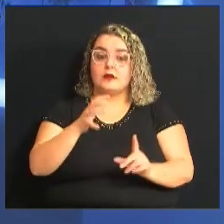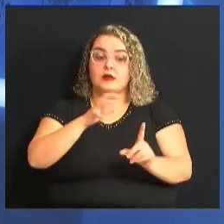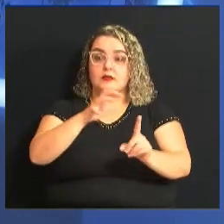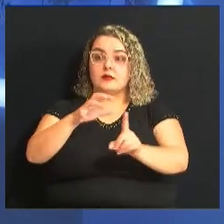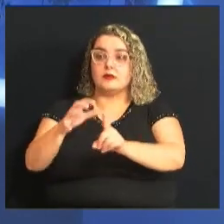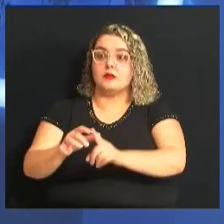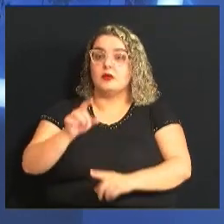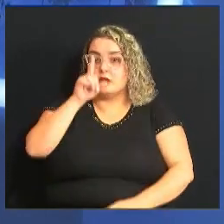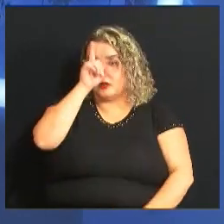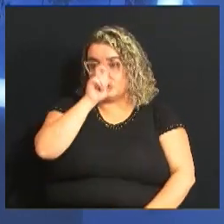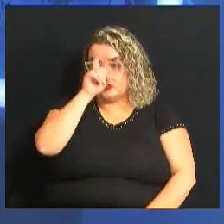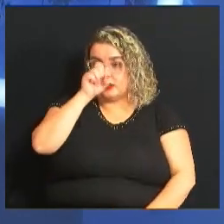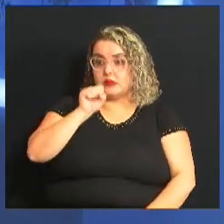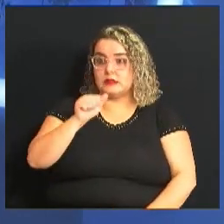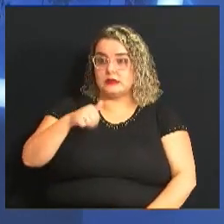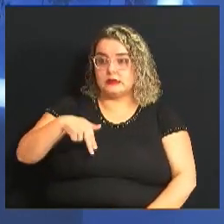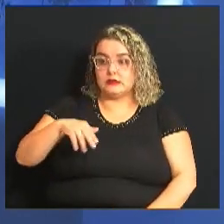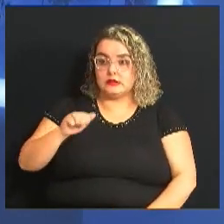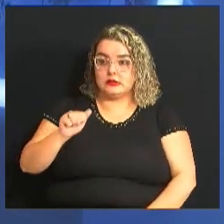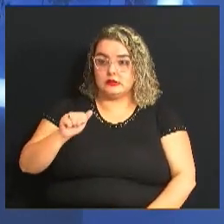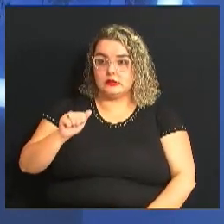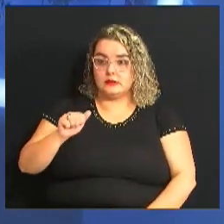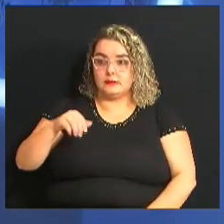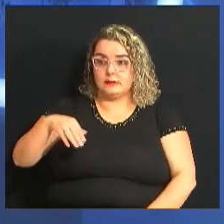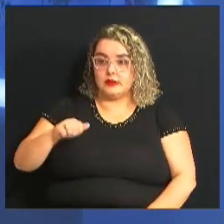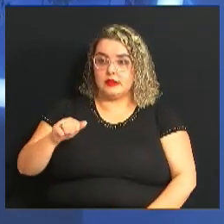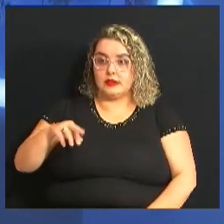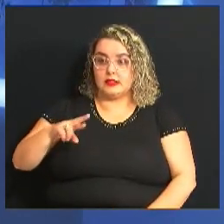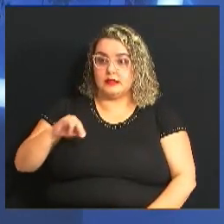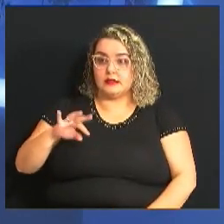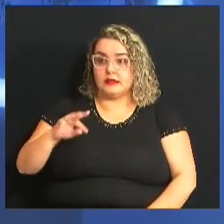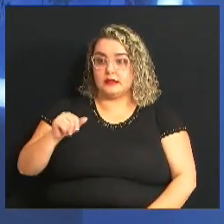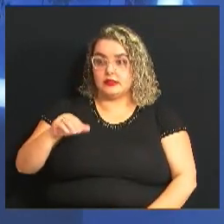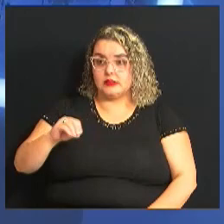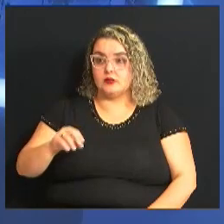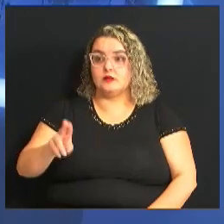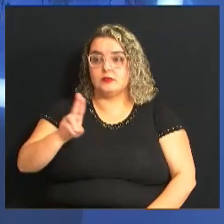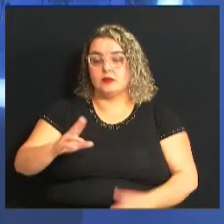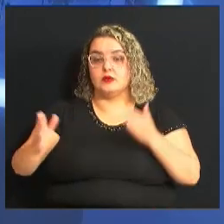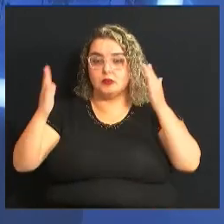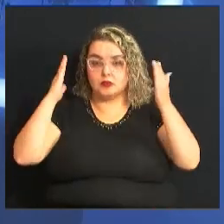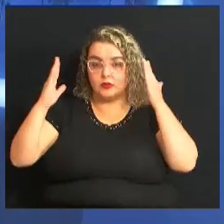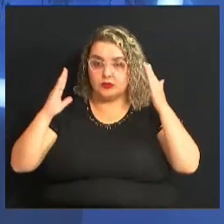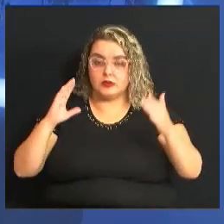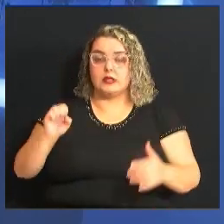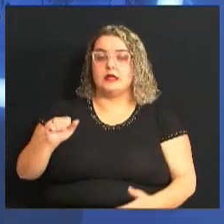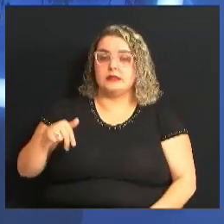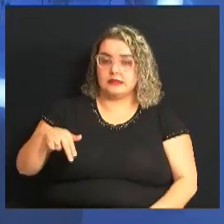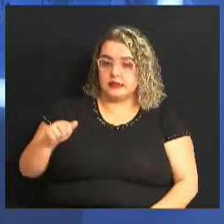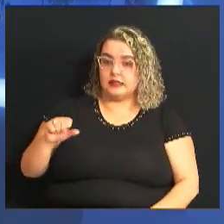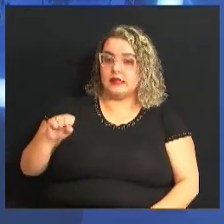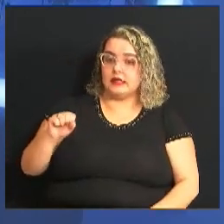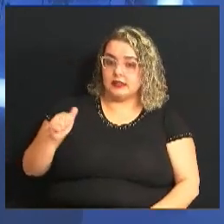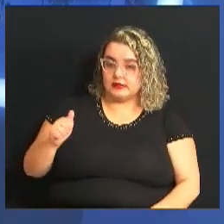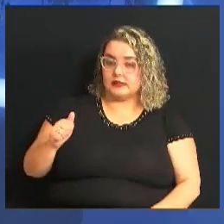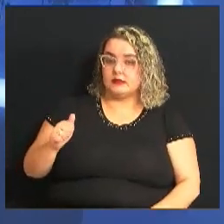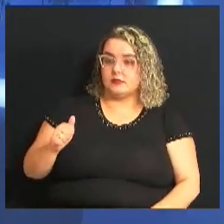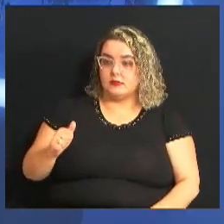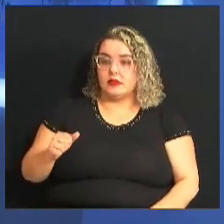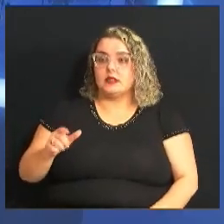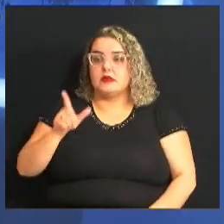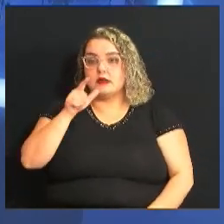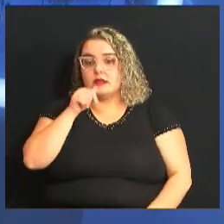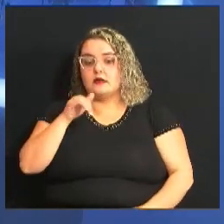Hospital Samaritano, que vai usar o serviço de caminhão-pipa da Sanasa para o abastecimento lá na